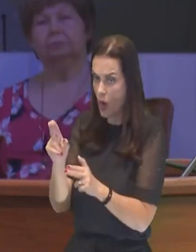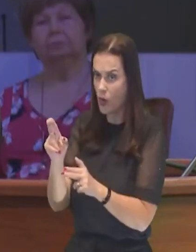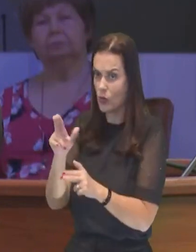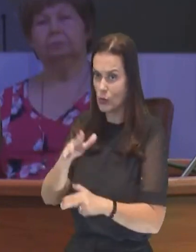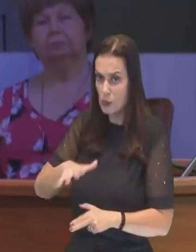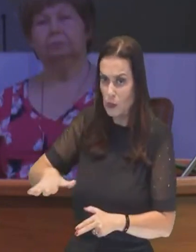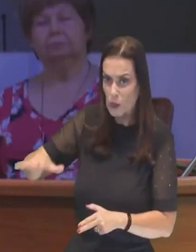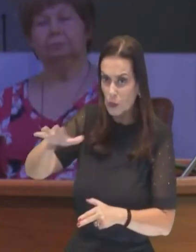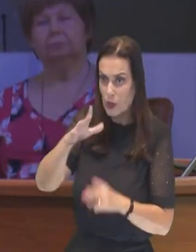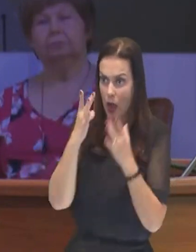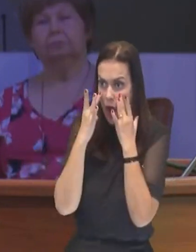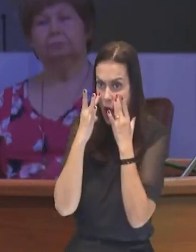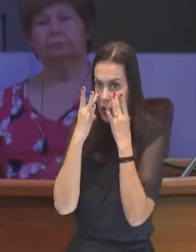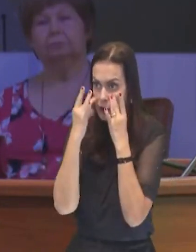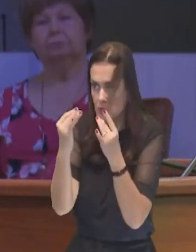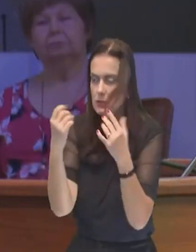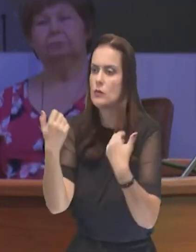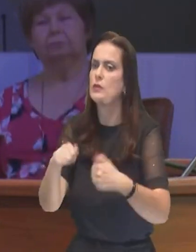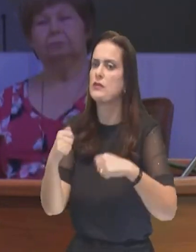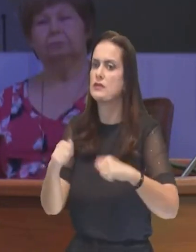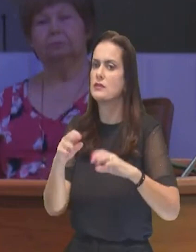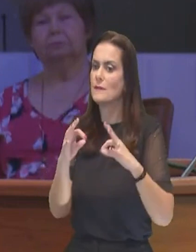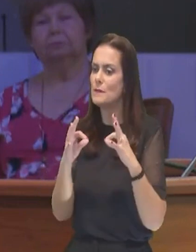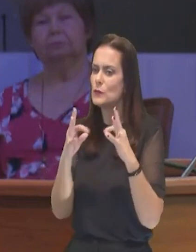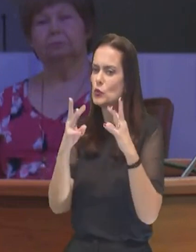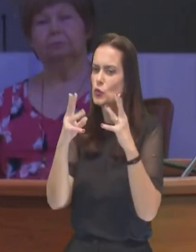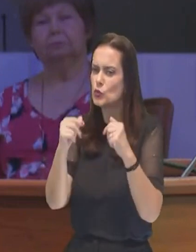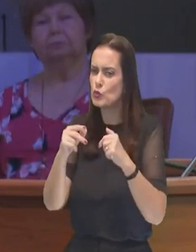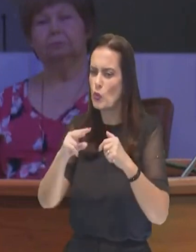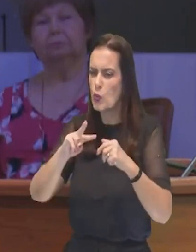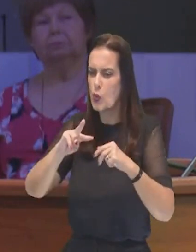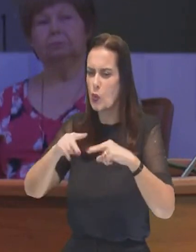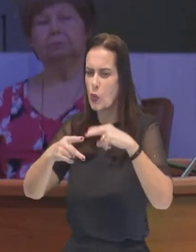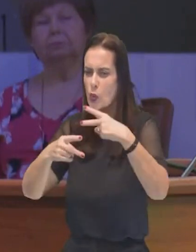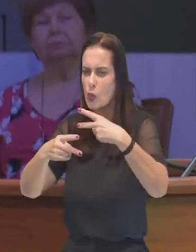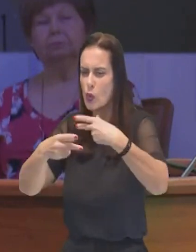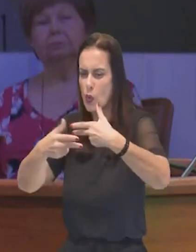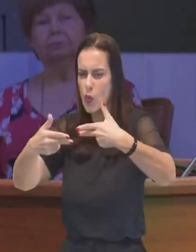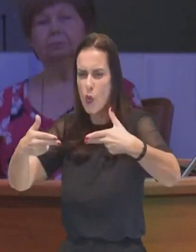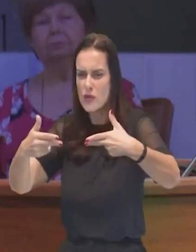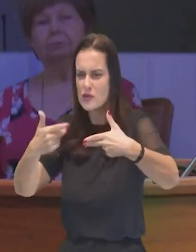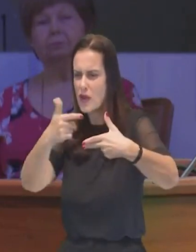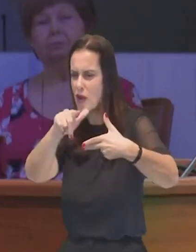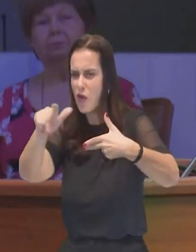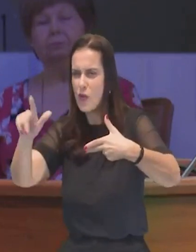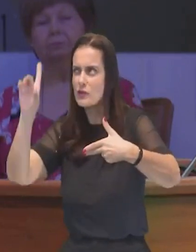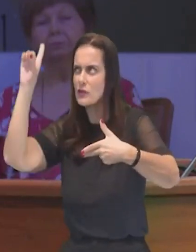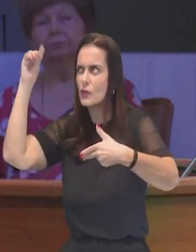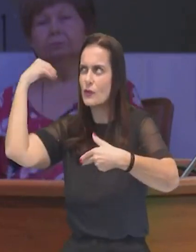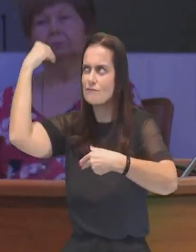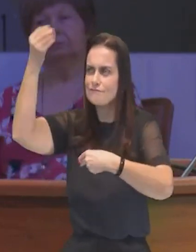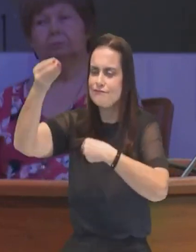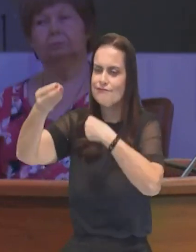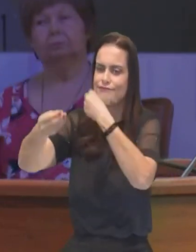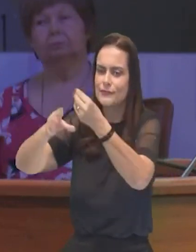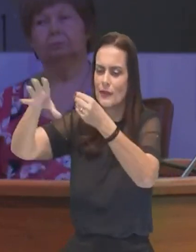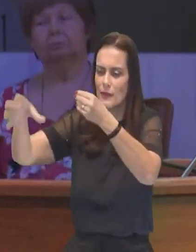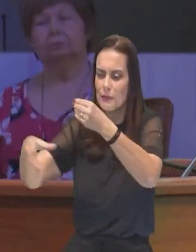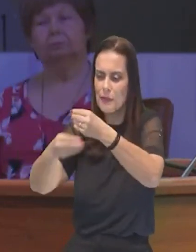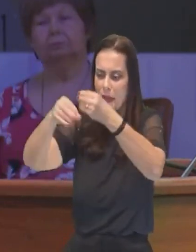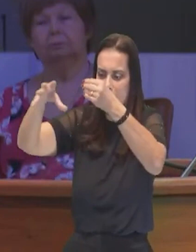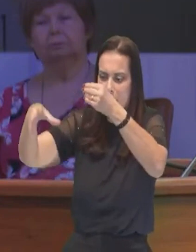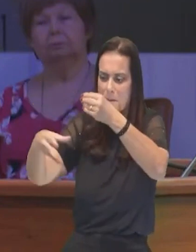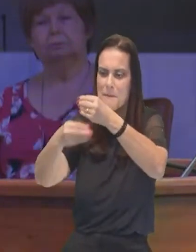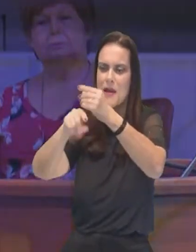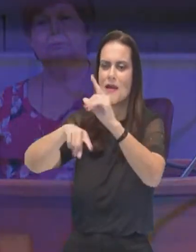todas, ouçam isto, queridos, todas as demais coisas serão naturalmente acrescentadas.